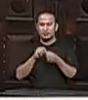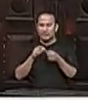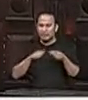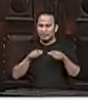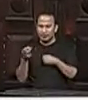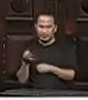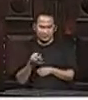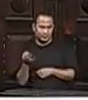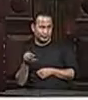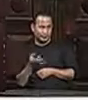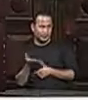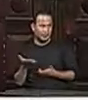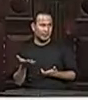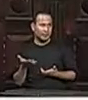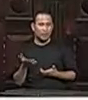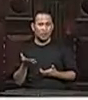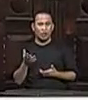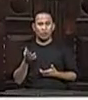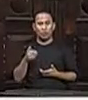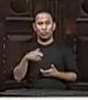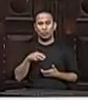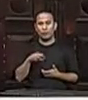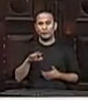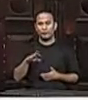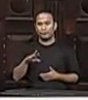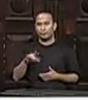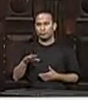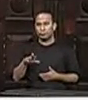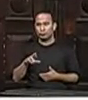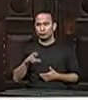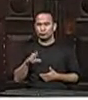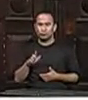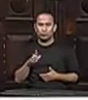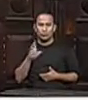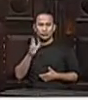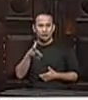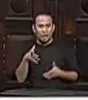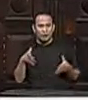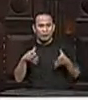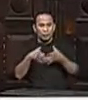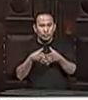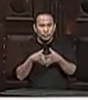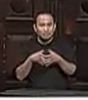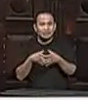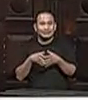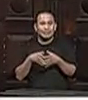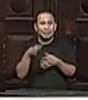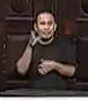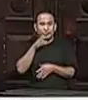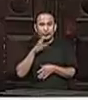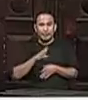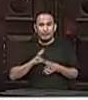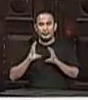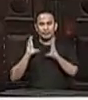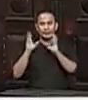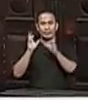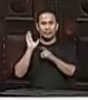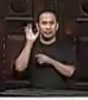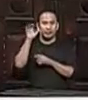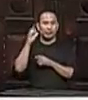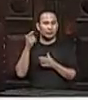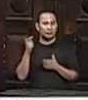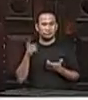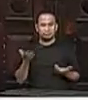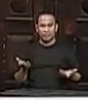ou lá em Nova Friburgo, o Nova Friburgo Country Club já foi base da seleção brasileira de basquete, e hoje não tem mais